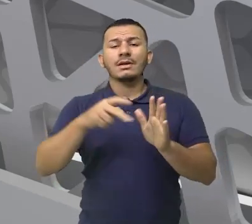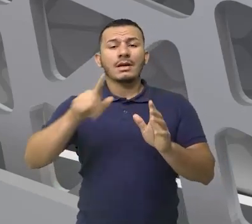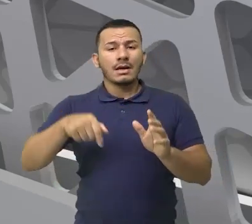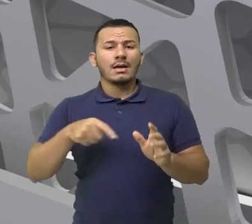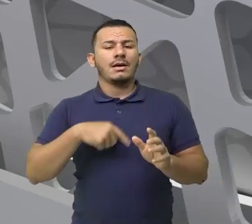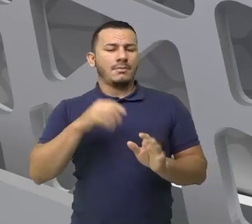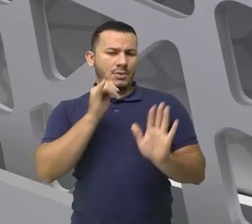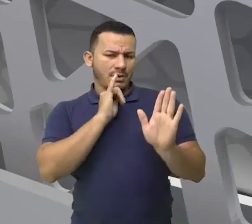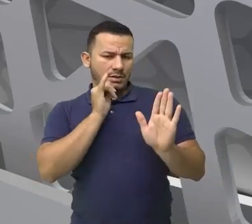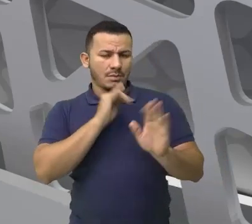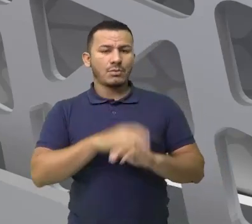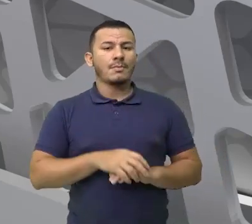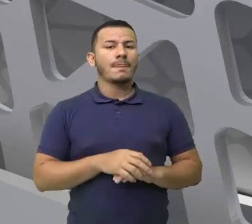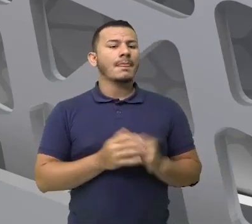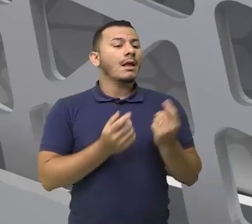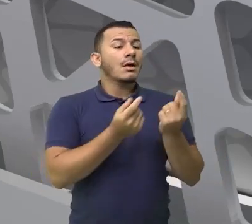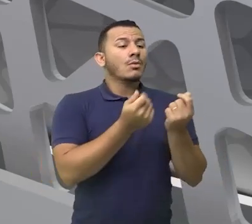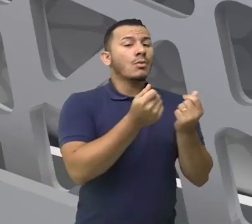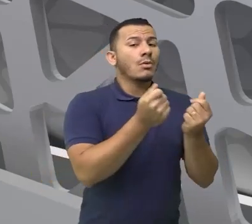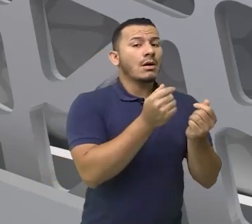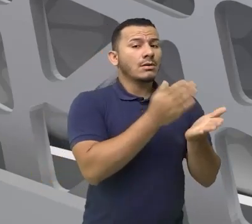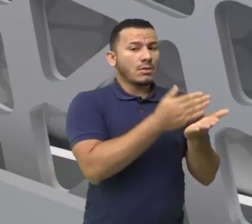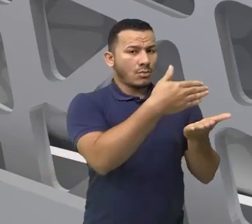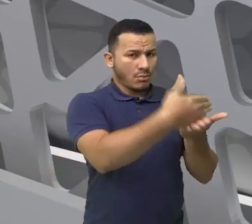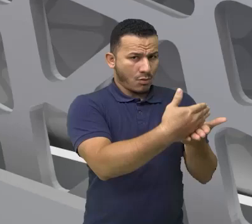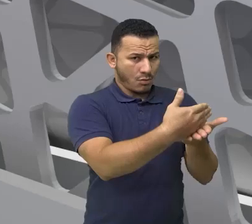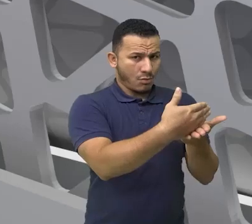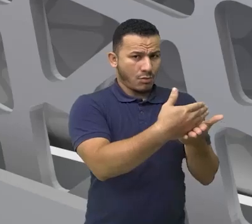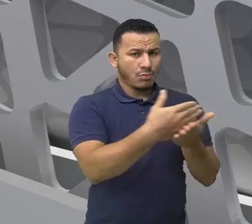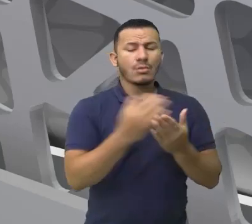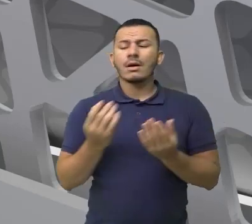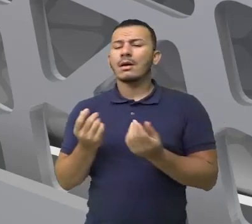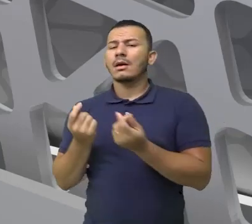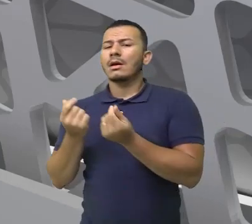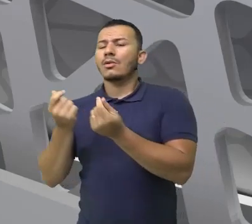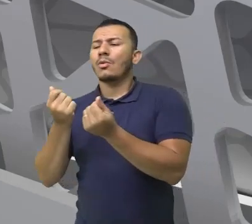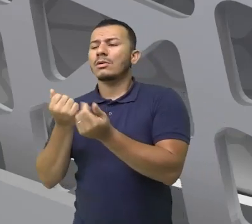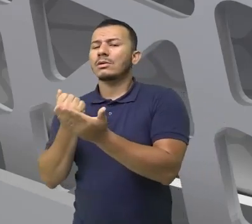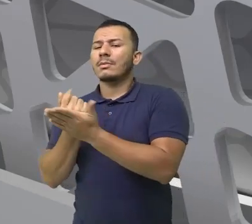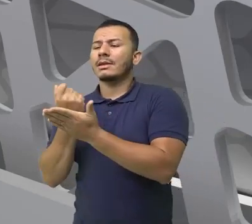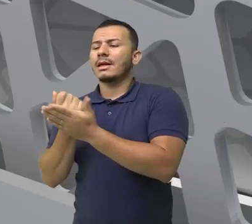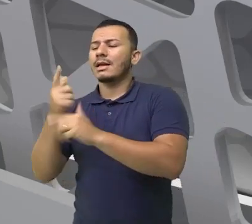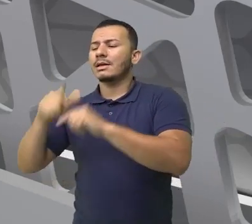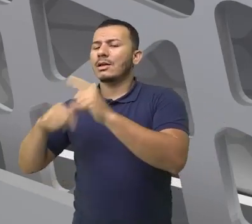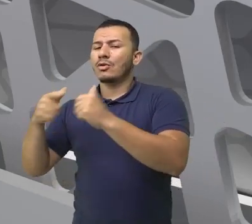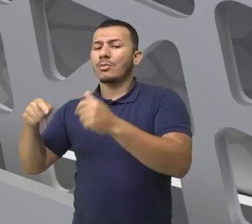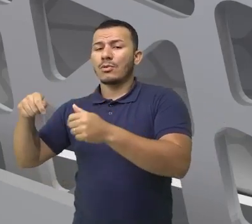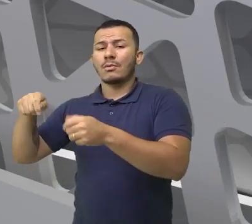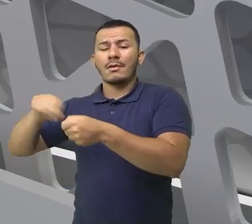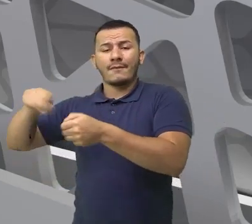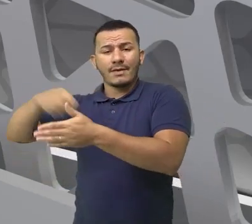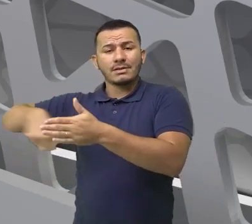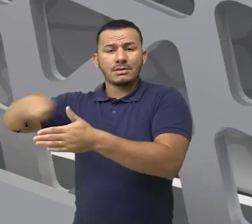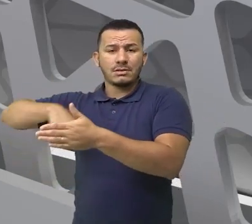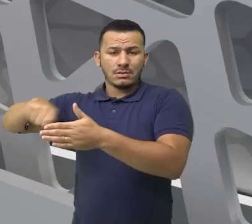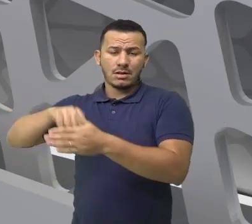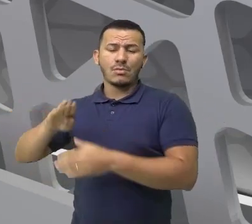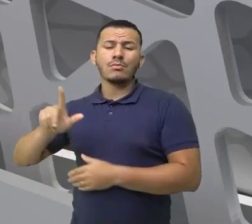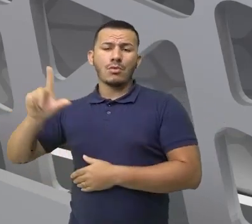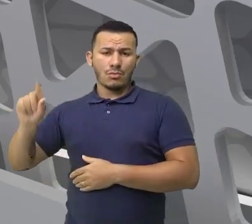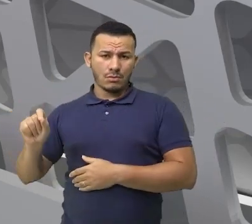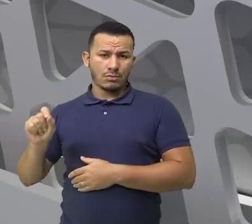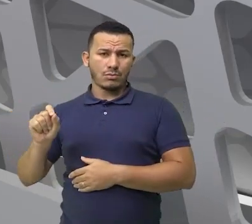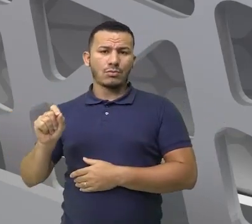diferença entre o preço de venda e o preço de custo, tá legal? E aí, então, a gente obtém aí